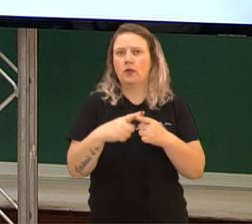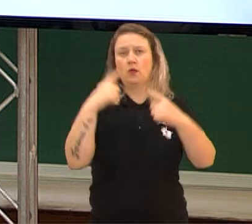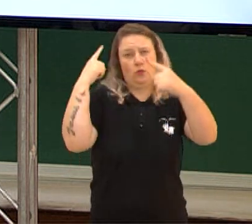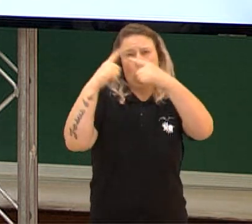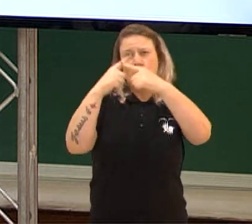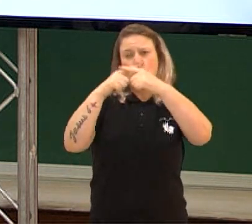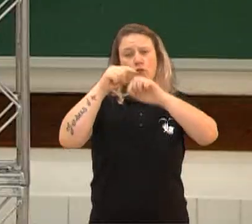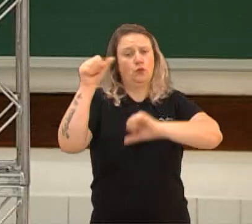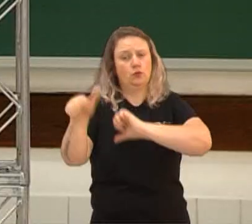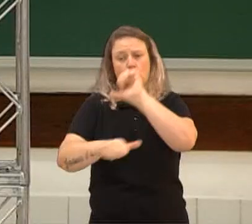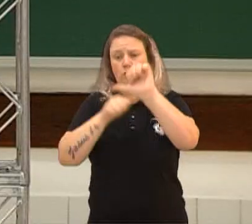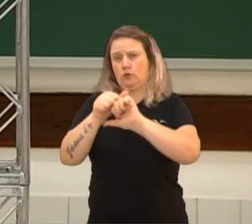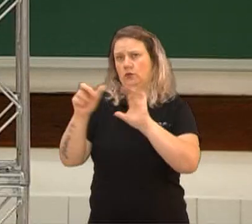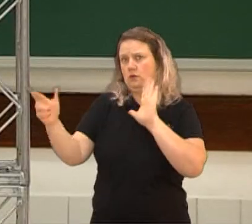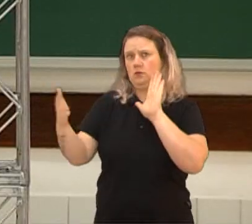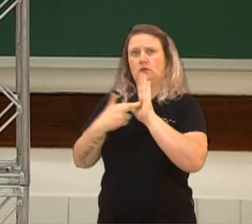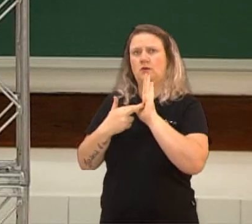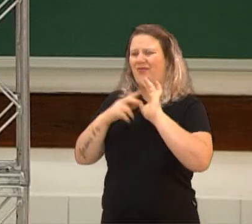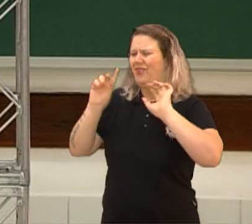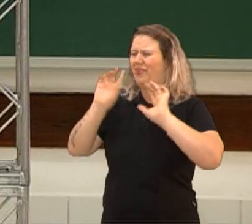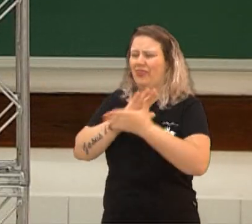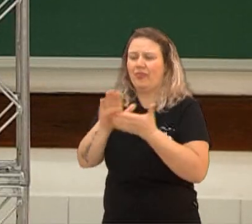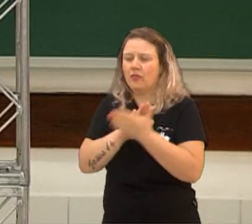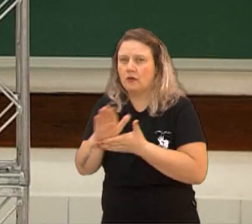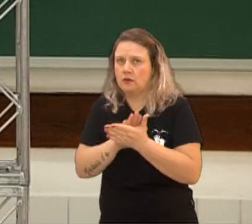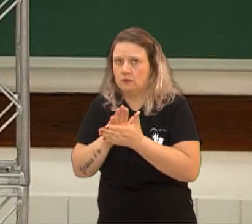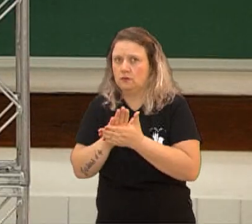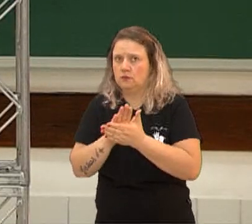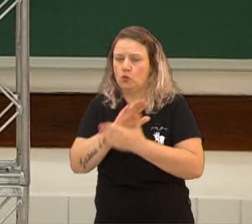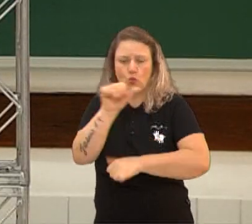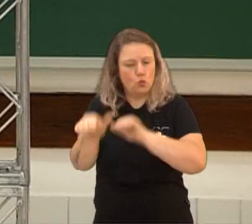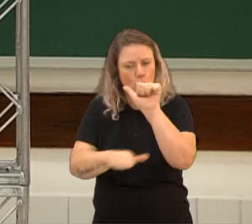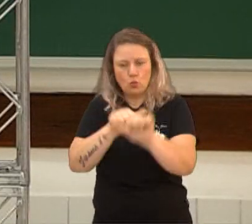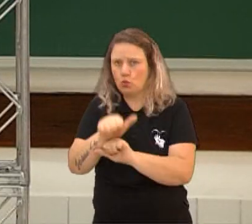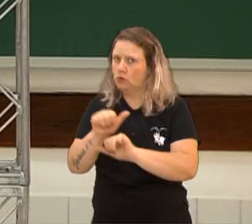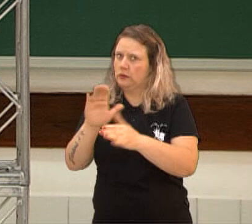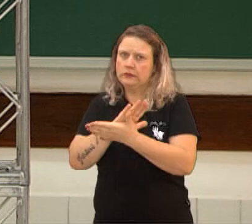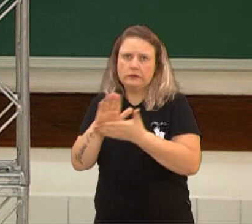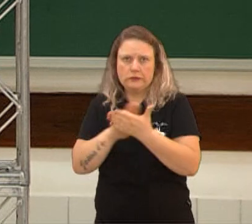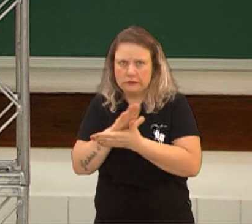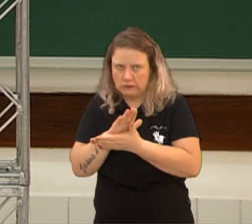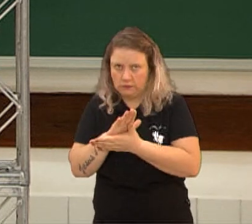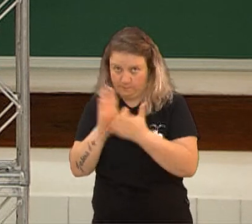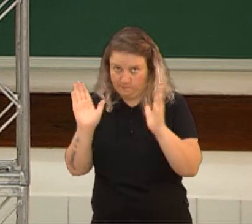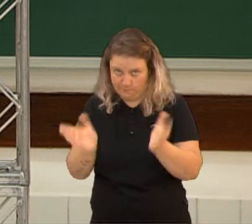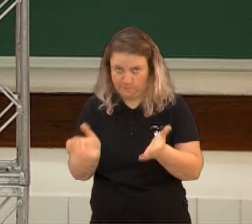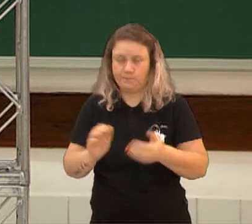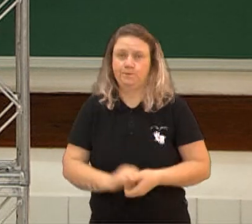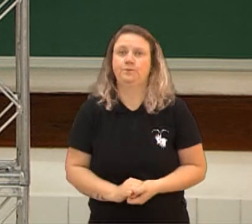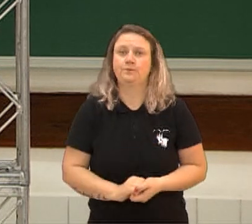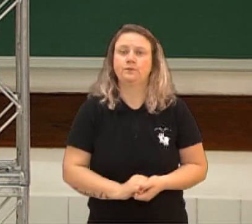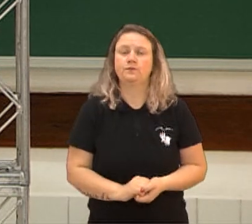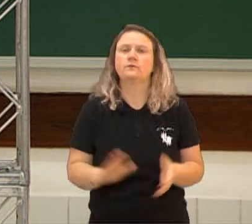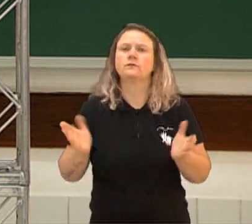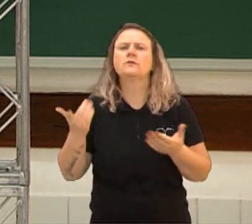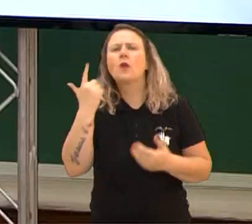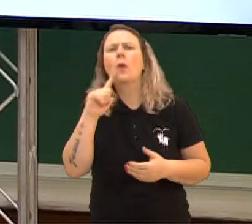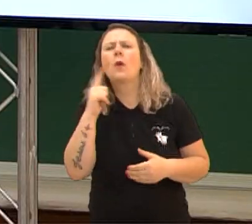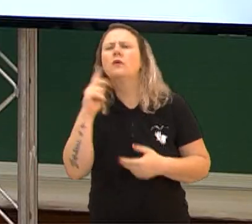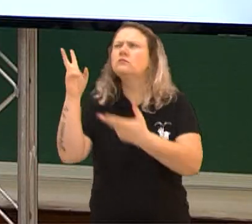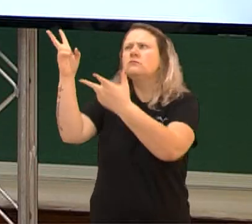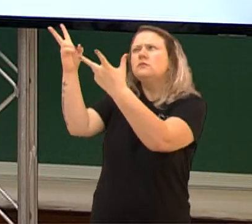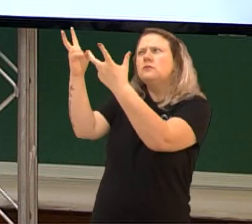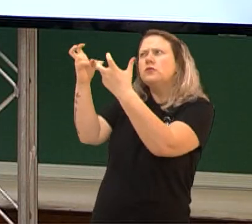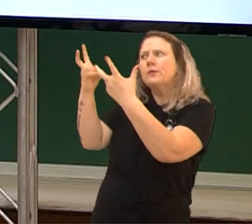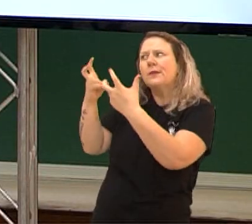Então, pegando uma matriz e multiplicando pela sua identidade, o resultado vai ser igual à própria matriz. Você consegue identificar isso